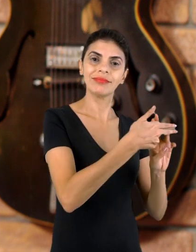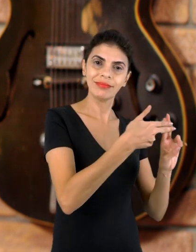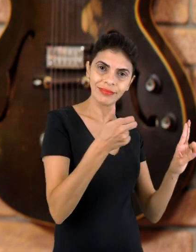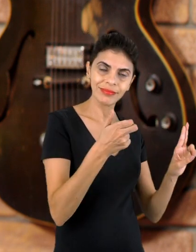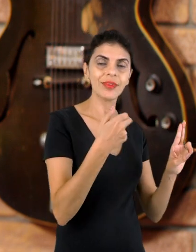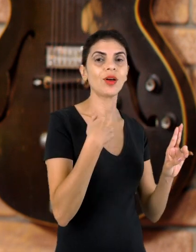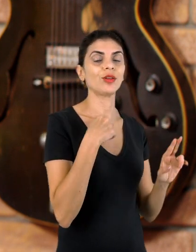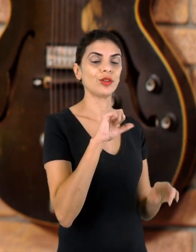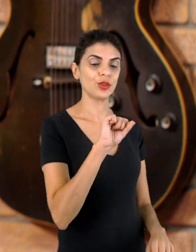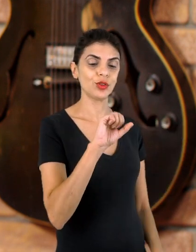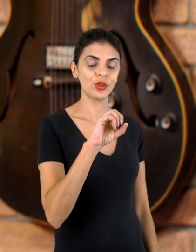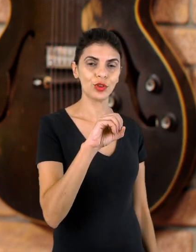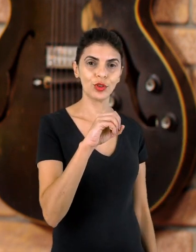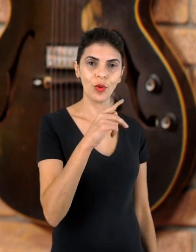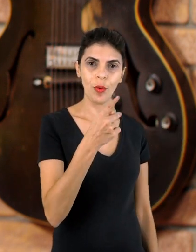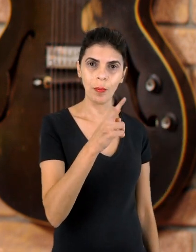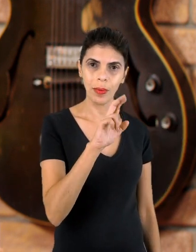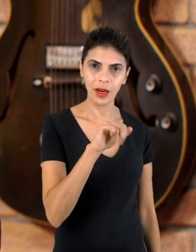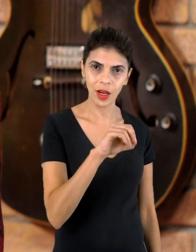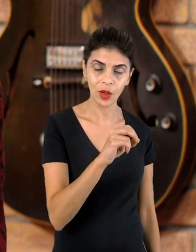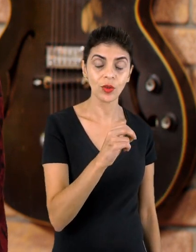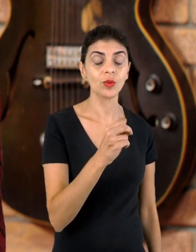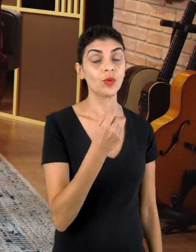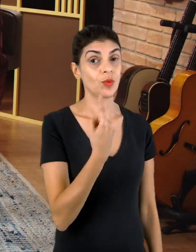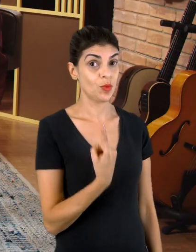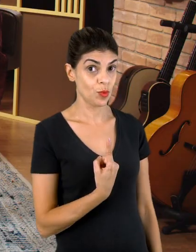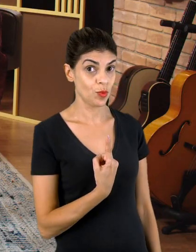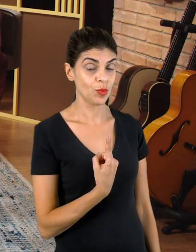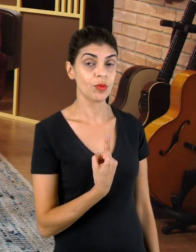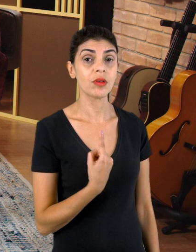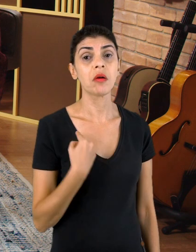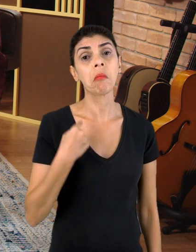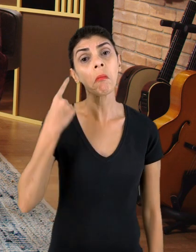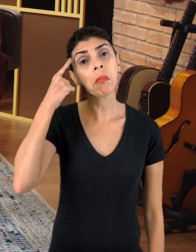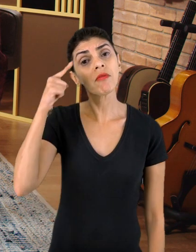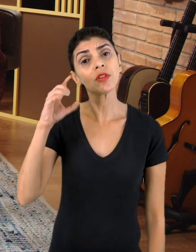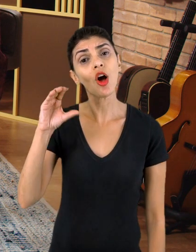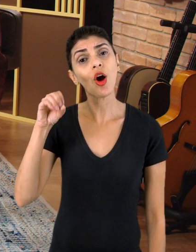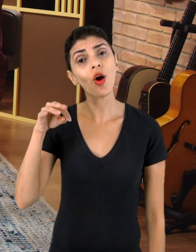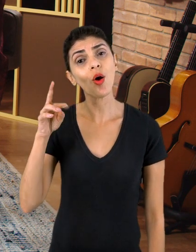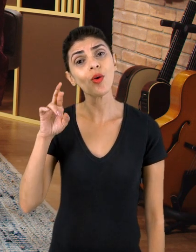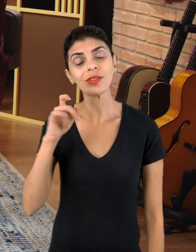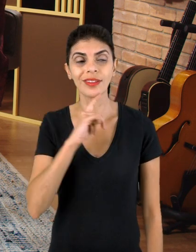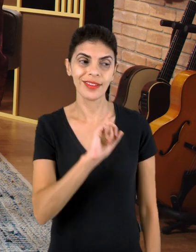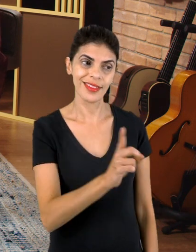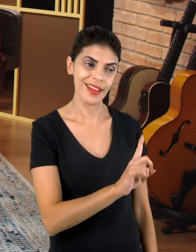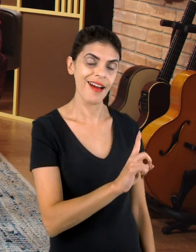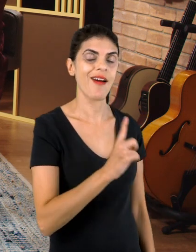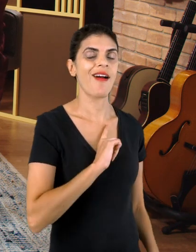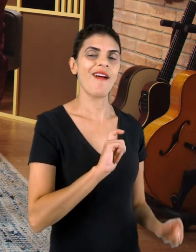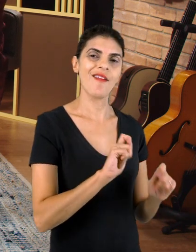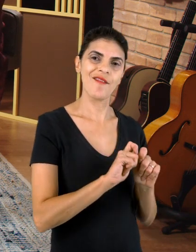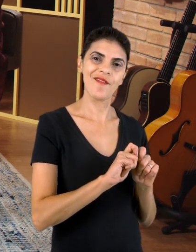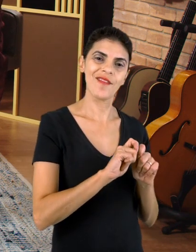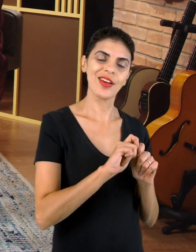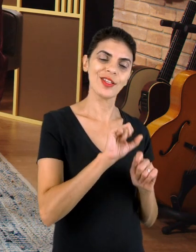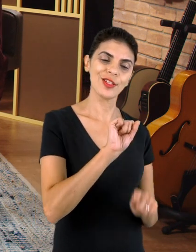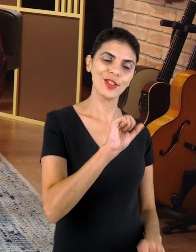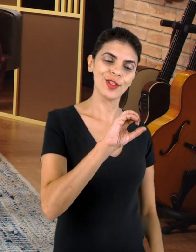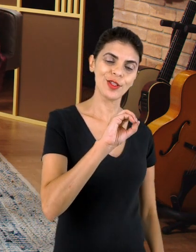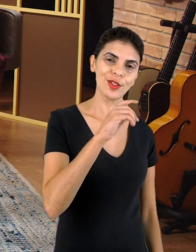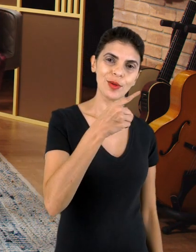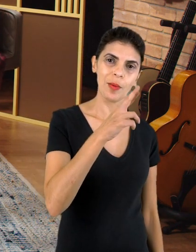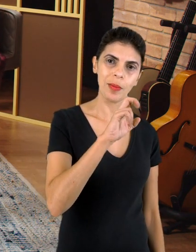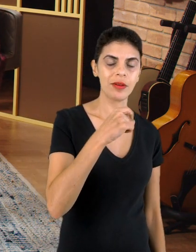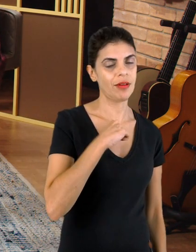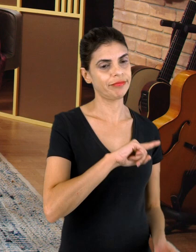1. Aí, eu sou mezzo-soprano, mas era eu achei considerada... Que você era contralto. Não, eu sou mezzo. É. Aí eu fui soprano 1, aí faltava